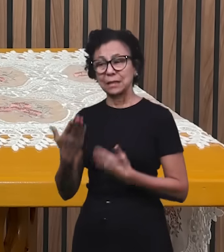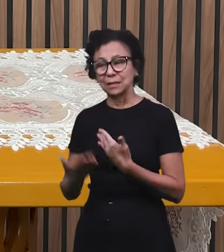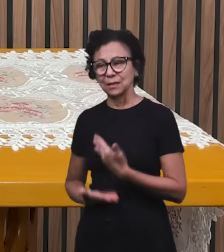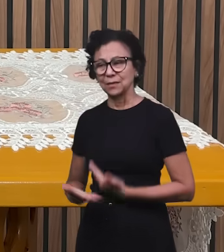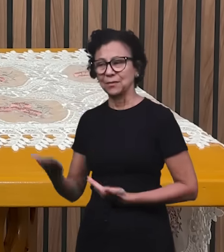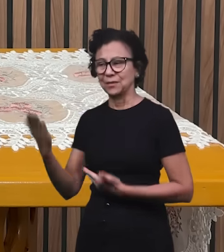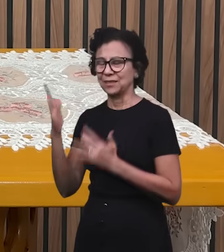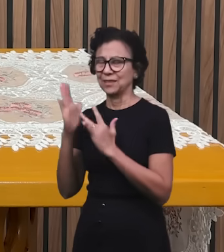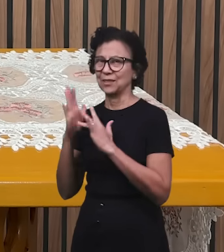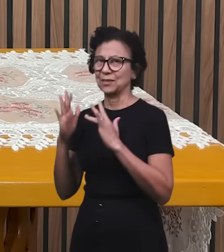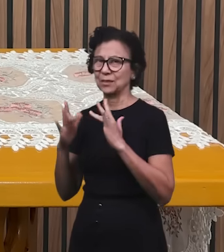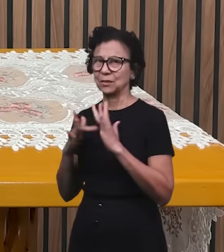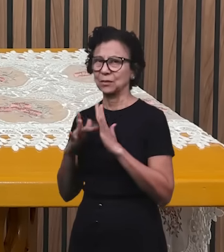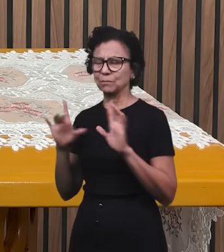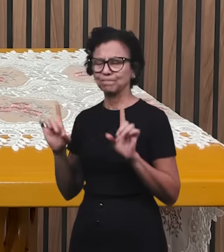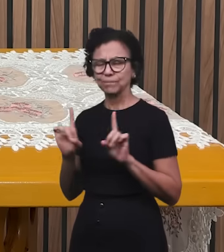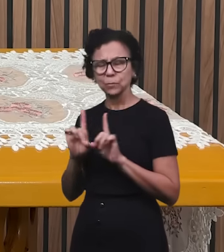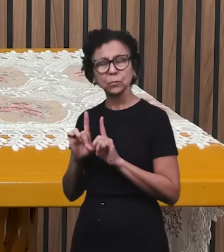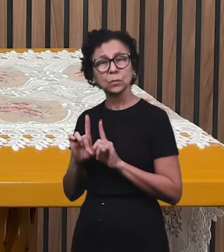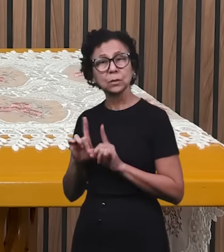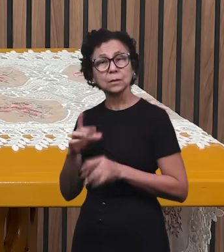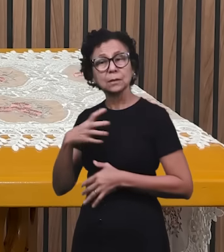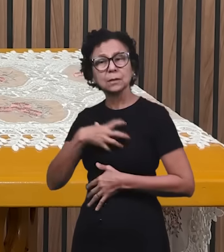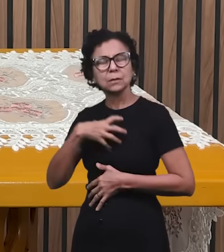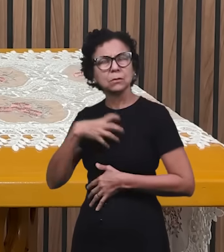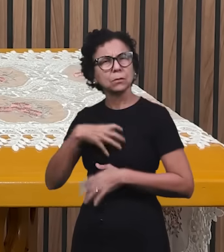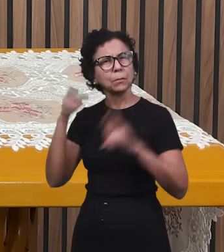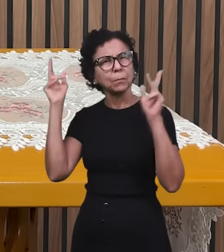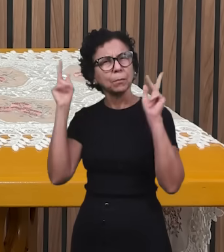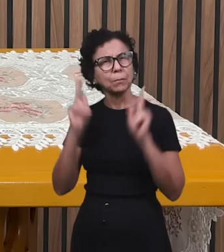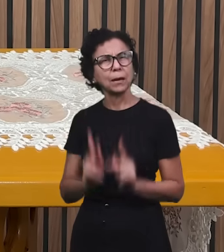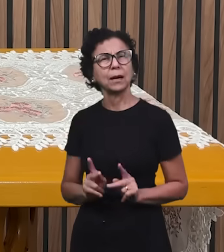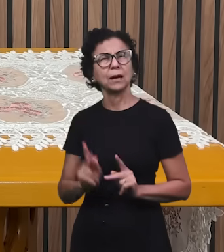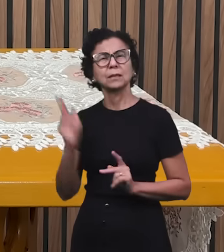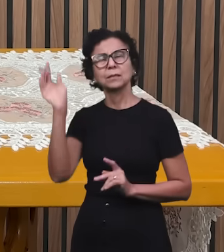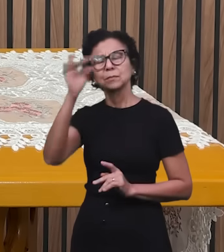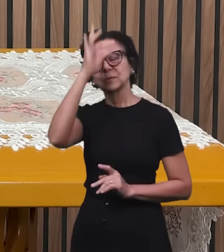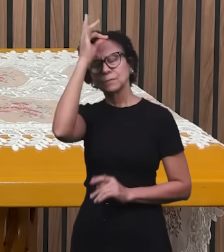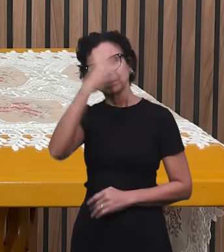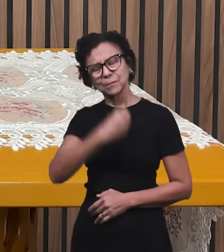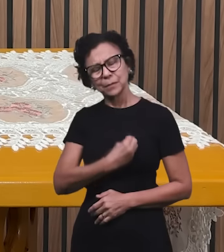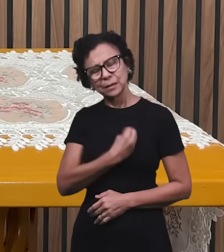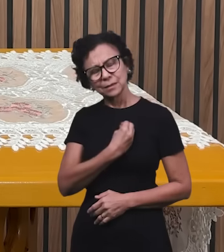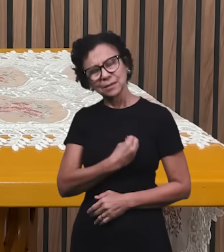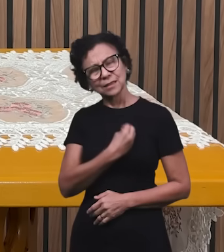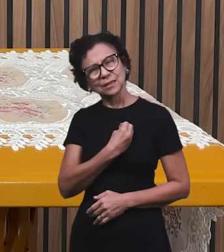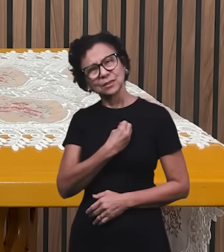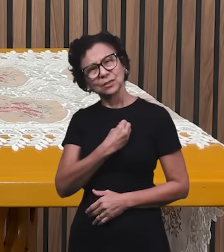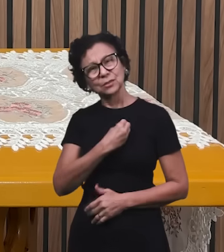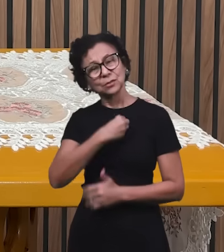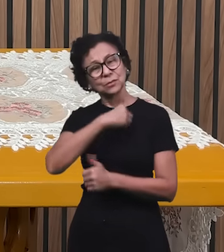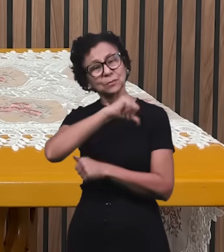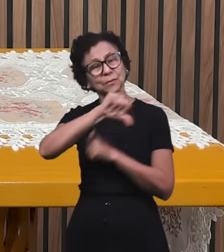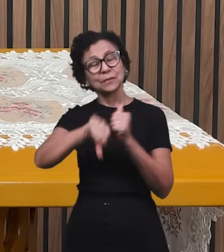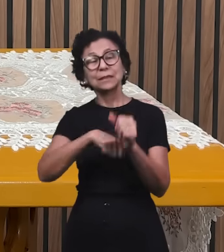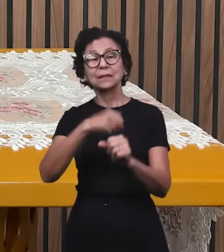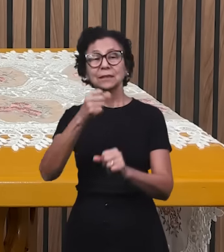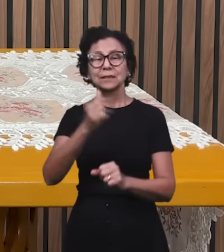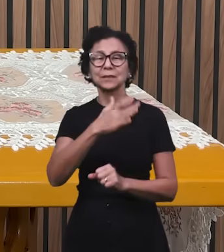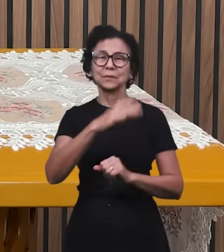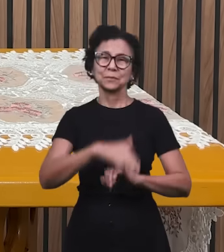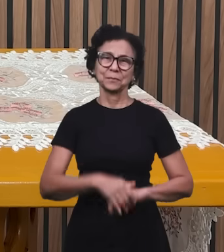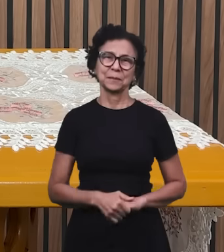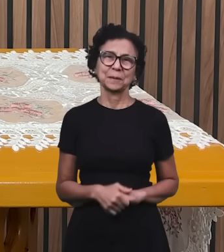Senhor Jesus, viver uma vida plena, cheia do Espírito Santo, uma vida nova. Então, o